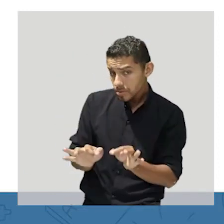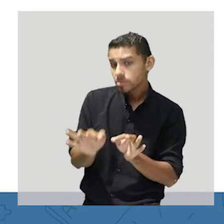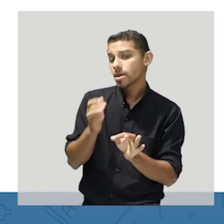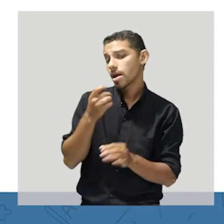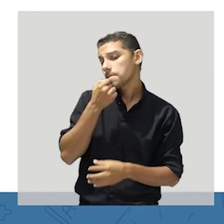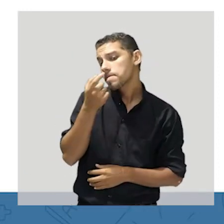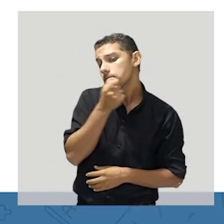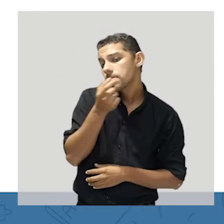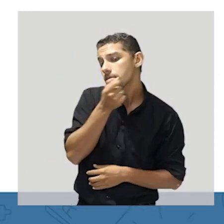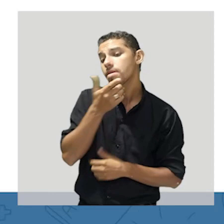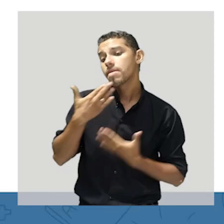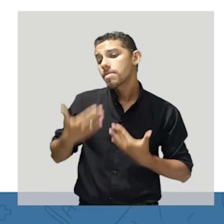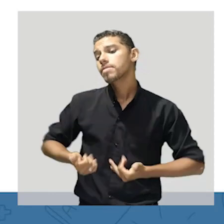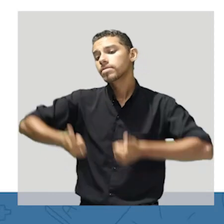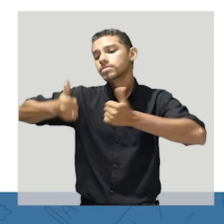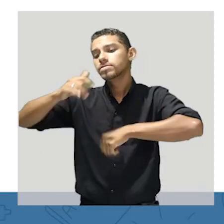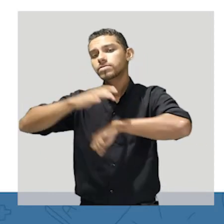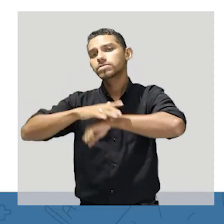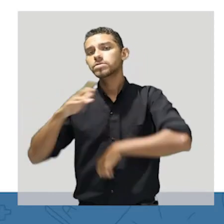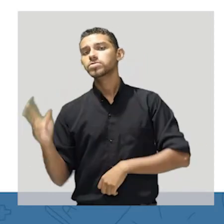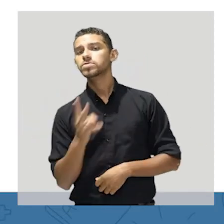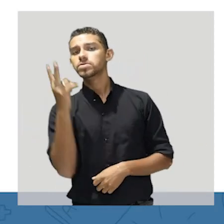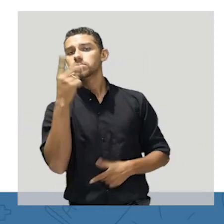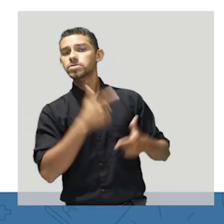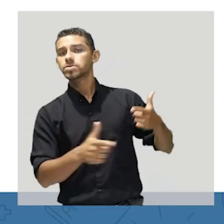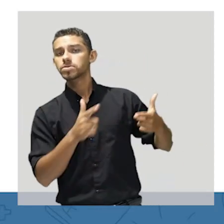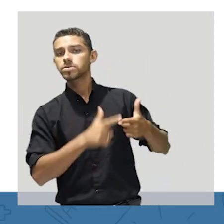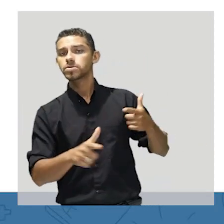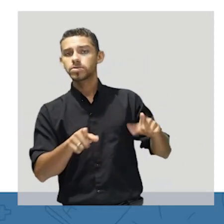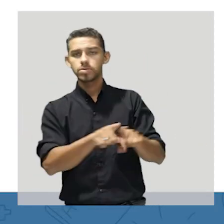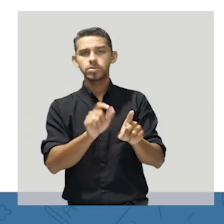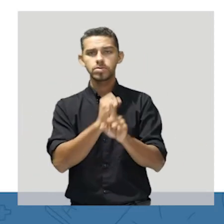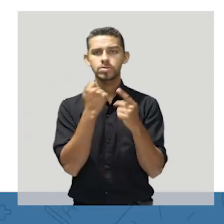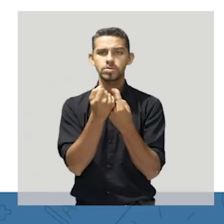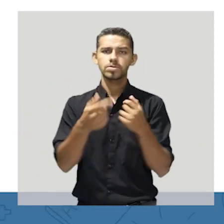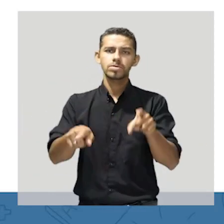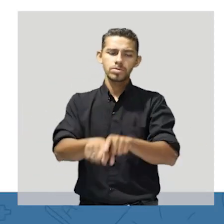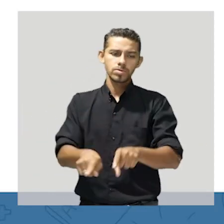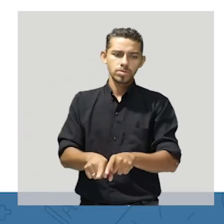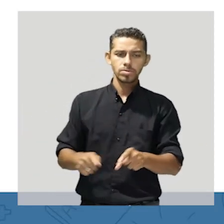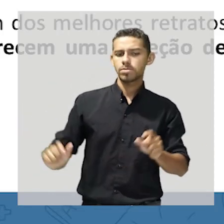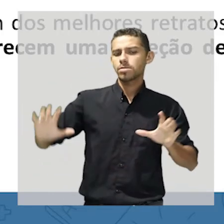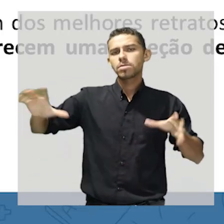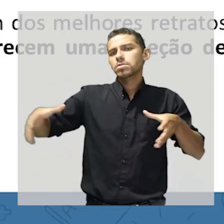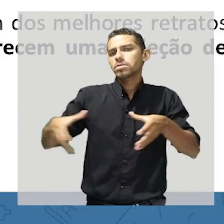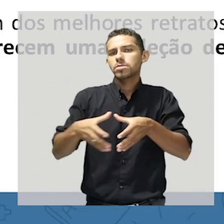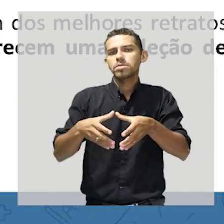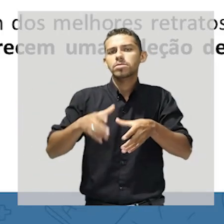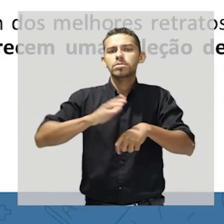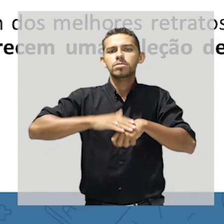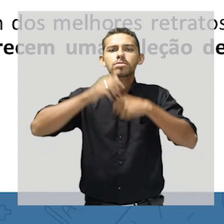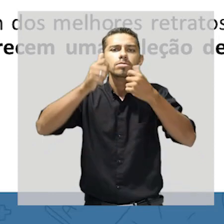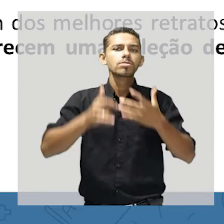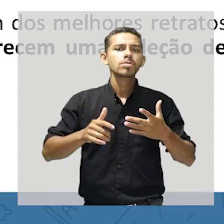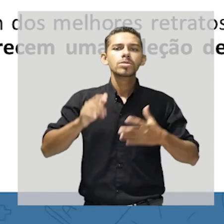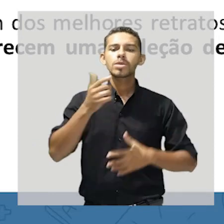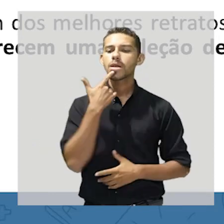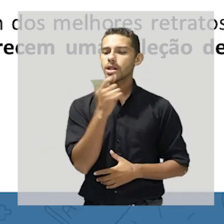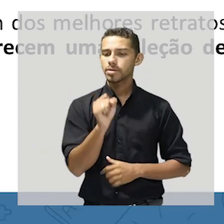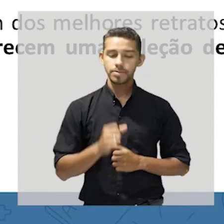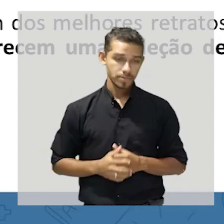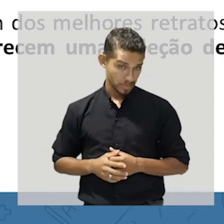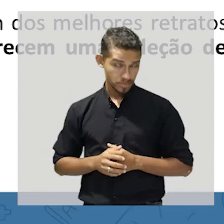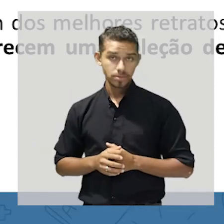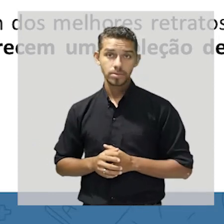fornece um dos melhores retratos dos valores e problemas de uma sociedade como também oferece uma coleção de dados e fatos sobre o funcionamento da língua